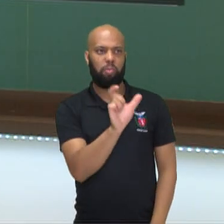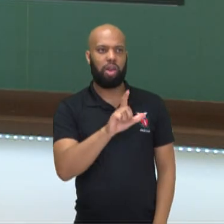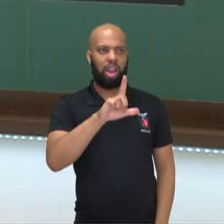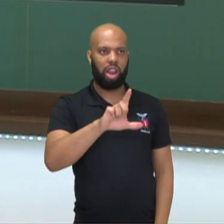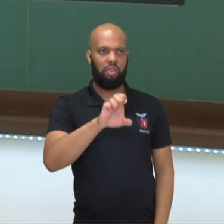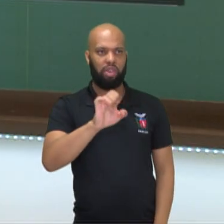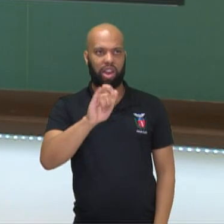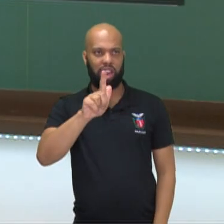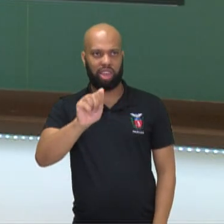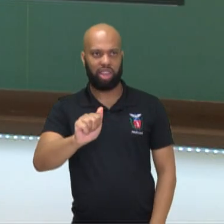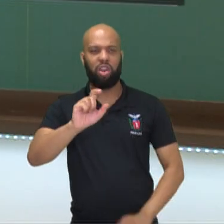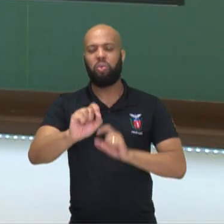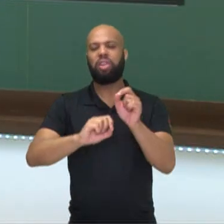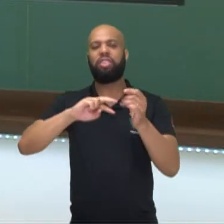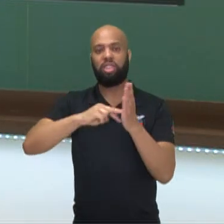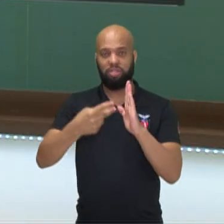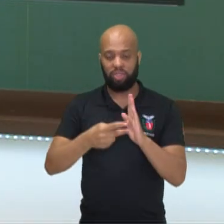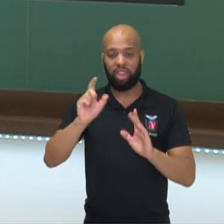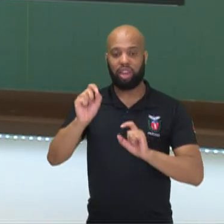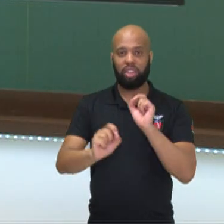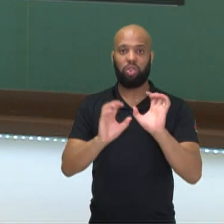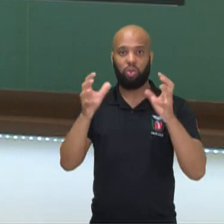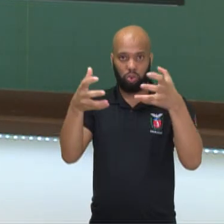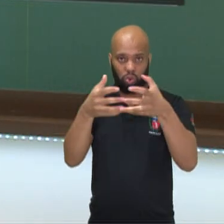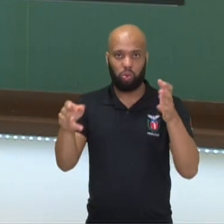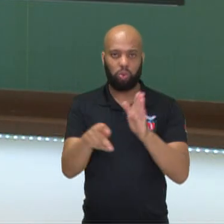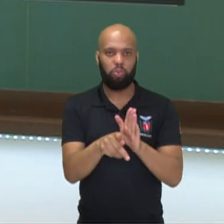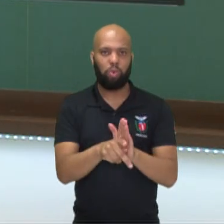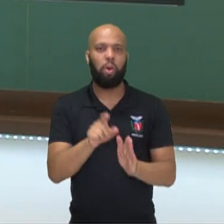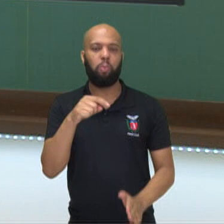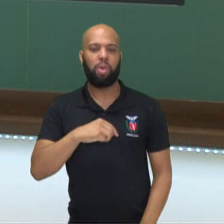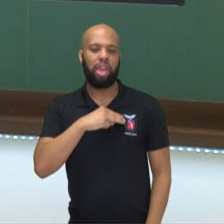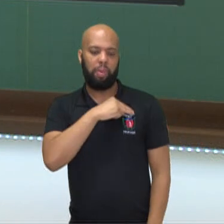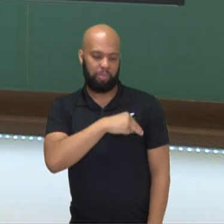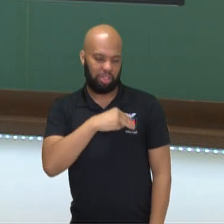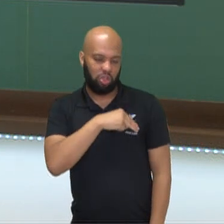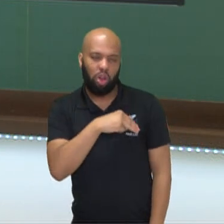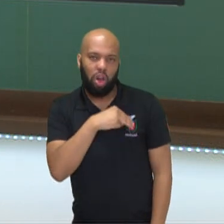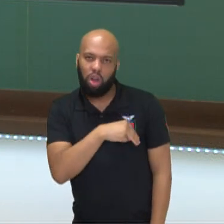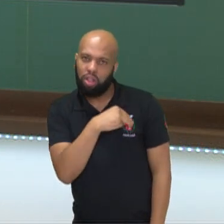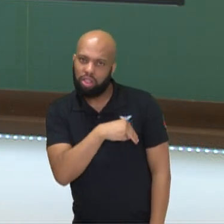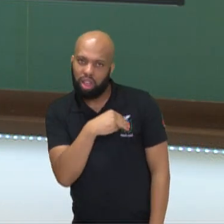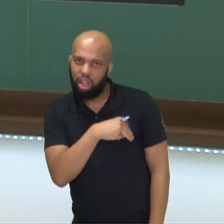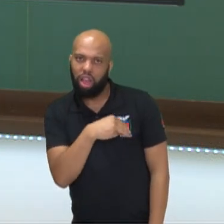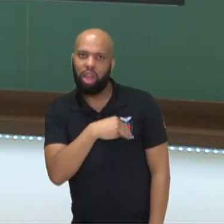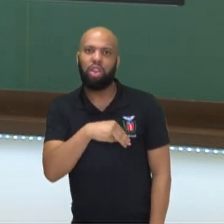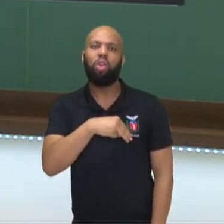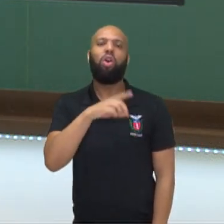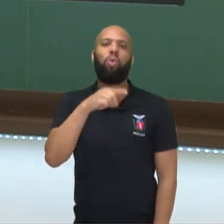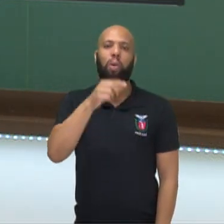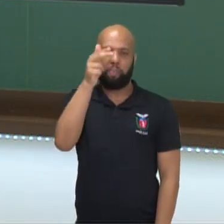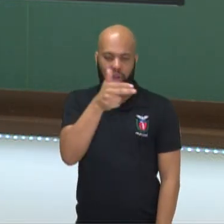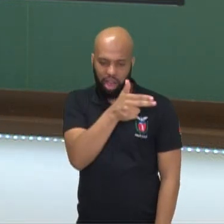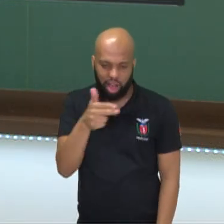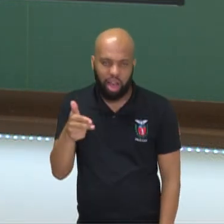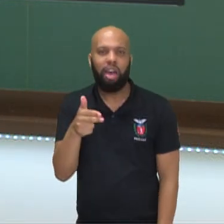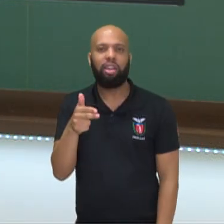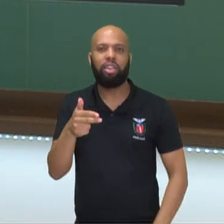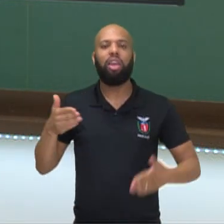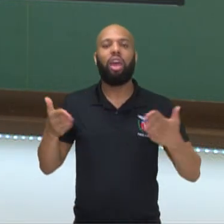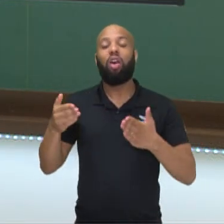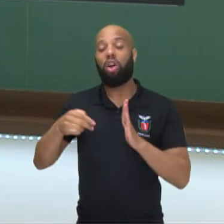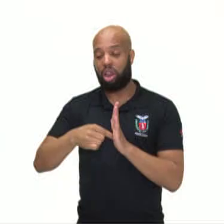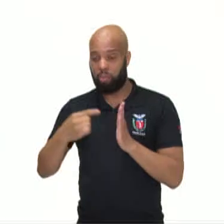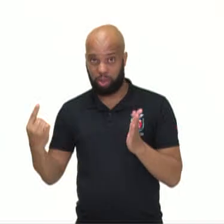você tinha aí o trabalho da Companhia de Jesus, os padres jesuítas, já fazendo alguma integração. Mas agora é a primeira agência